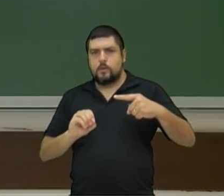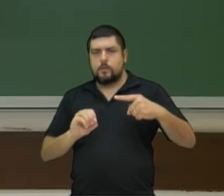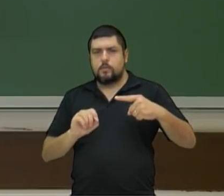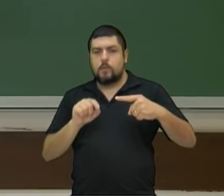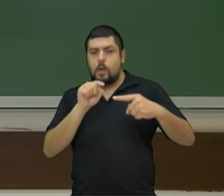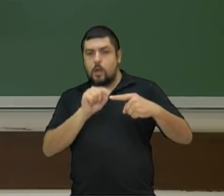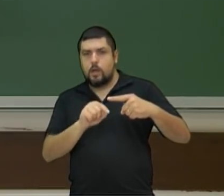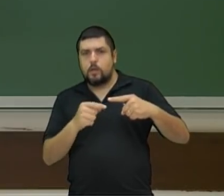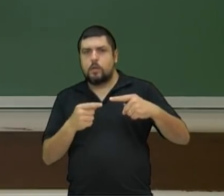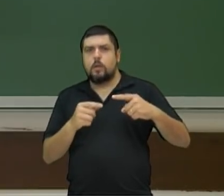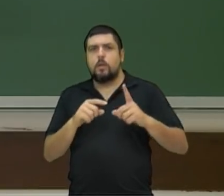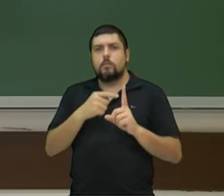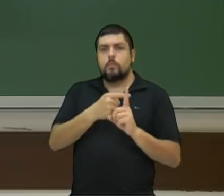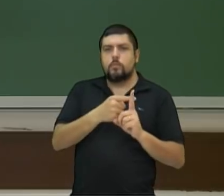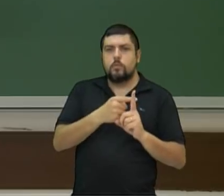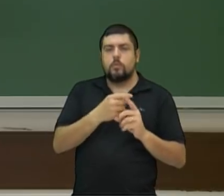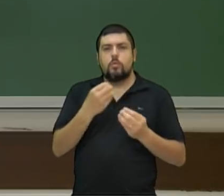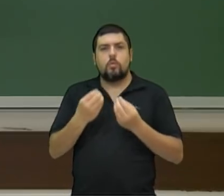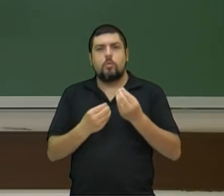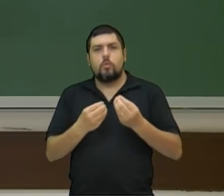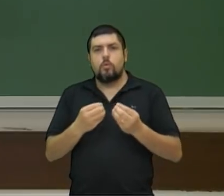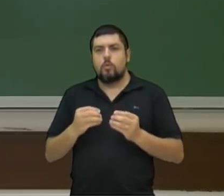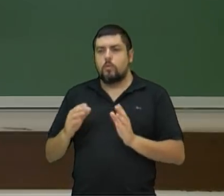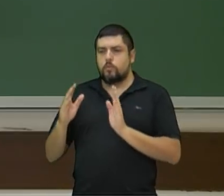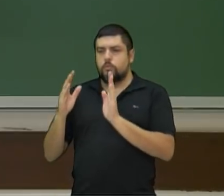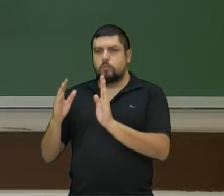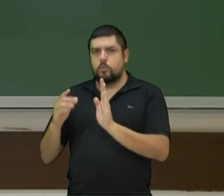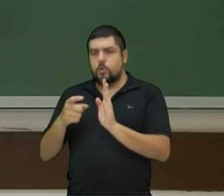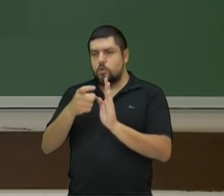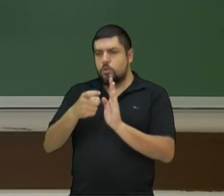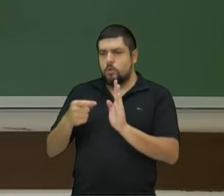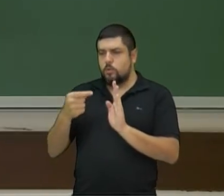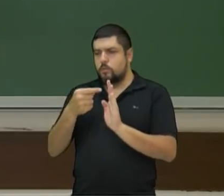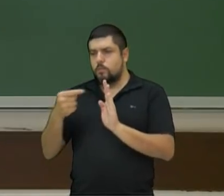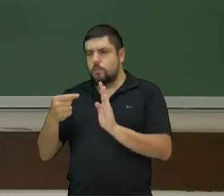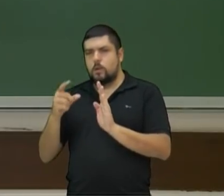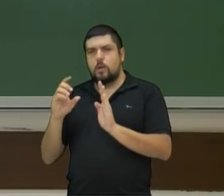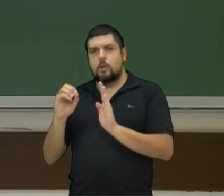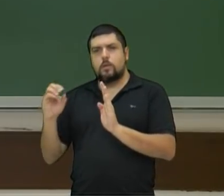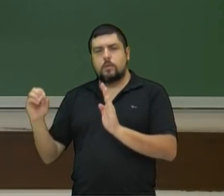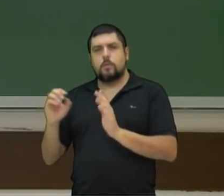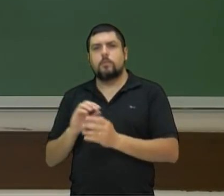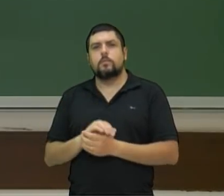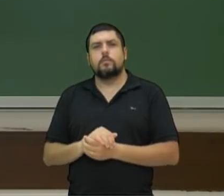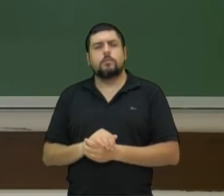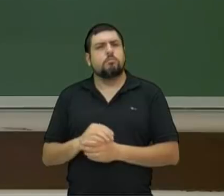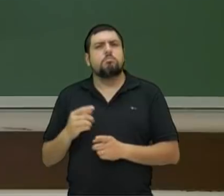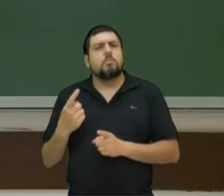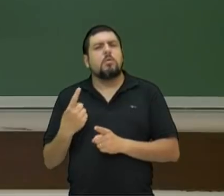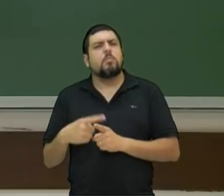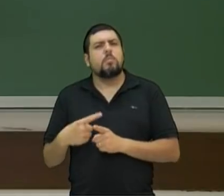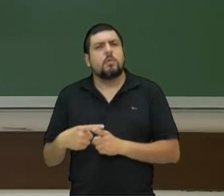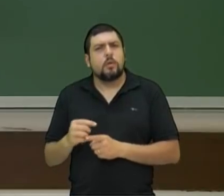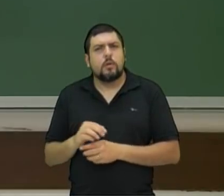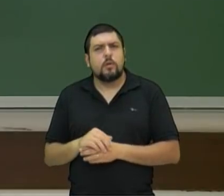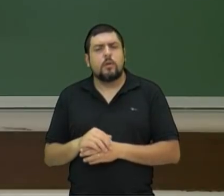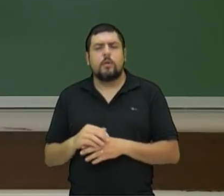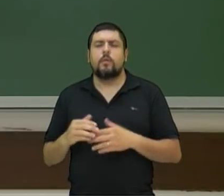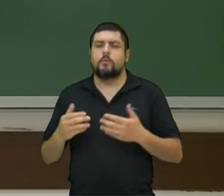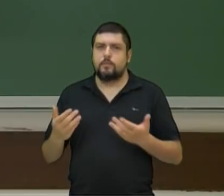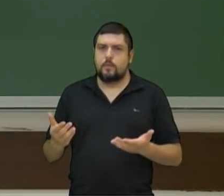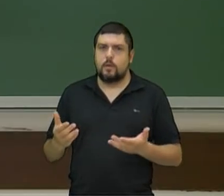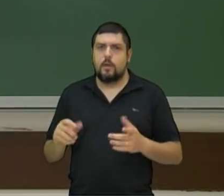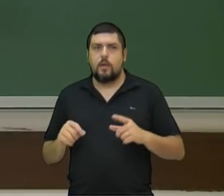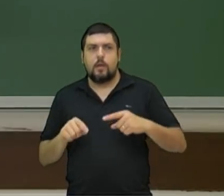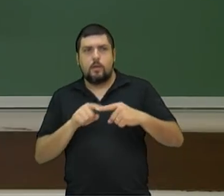eu subtraio, vai ficar módulo de x menos 100. Mas por que, prof, que é no 100 e tem essa ideia? Porque isso aqui é a